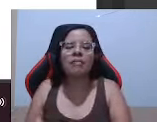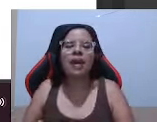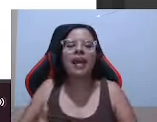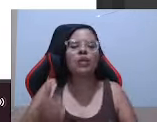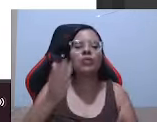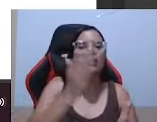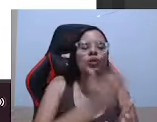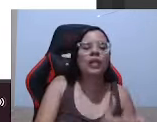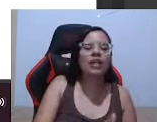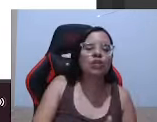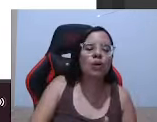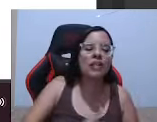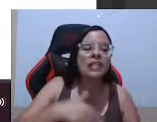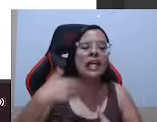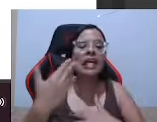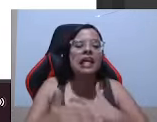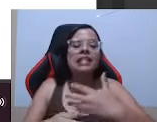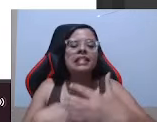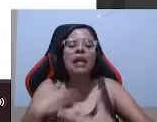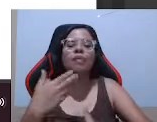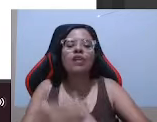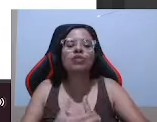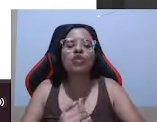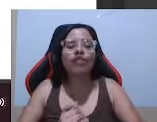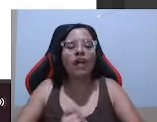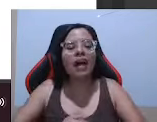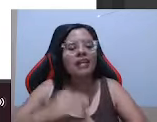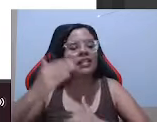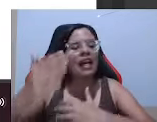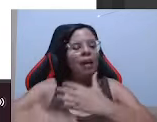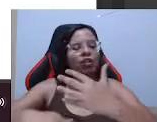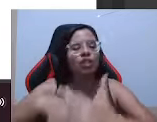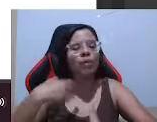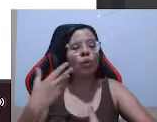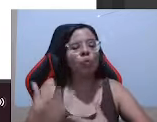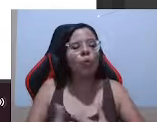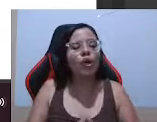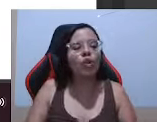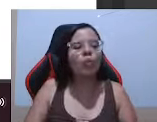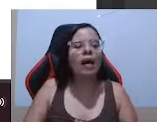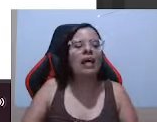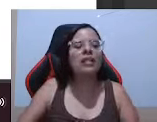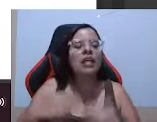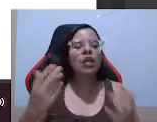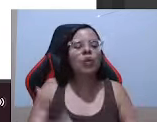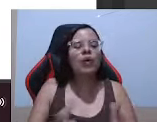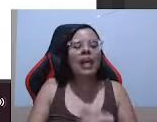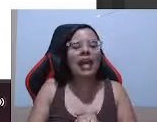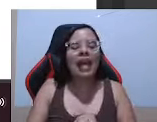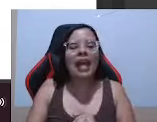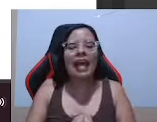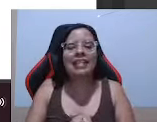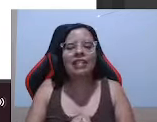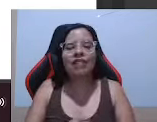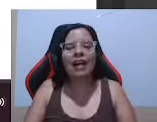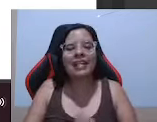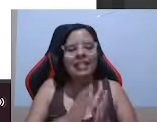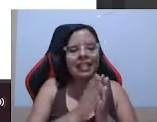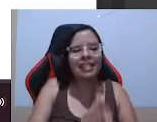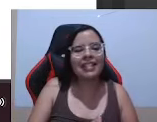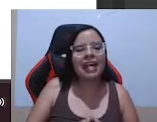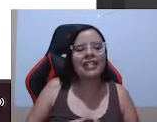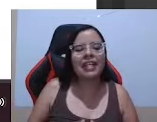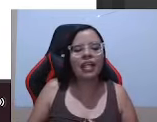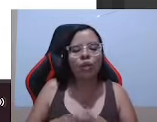aposentadorias, falecimentos, exonerações, e sempre vai surgir vagas e acaba chamando muito mais do que essas